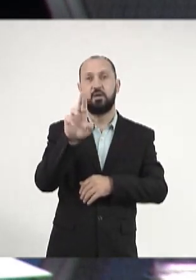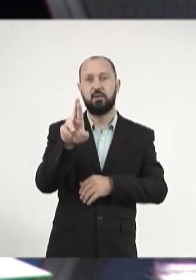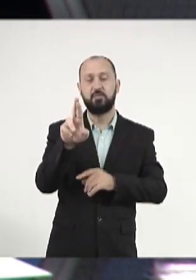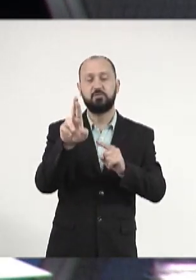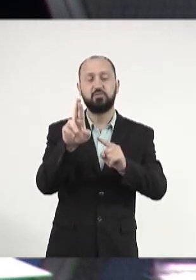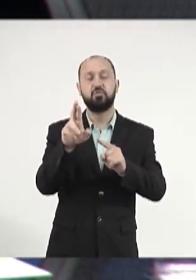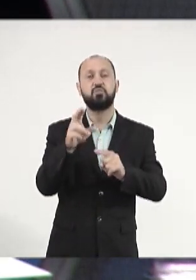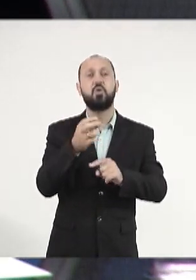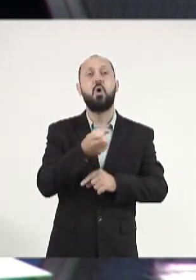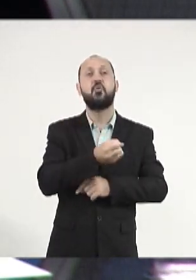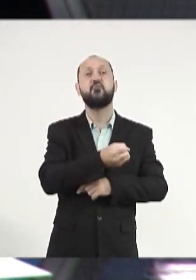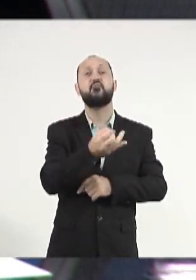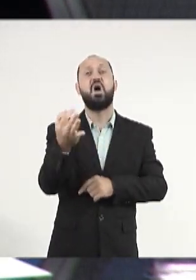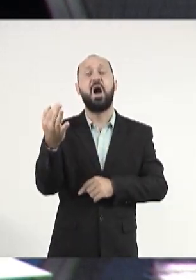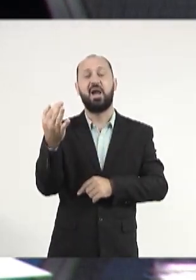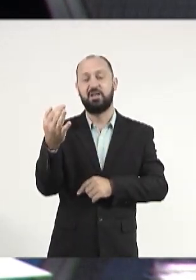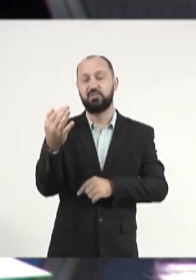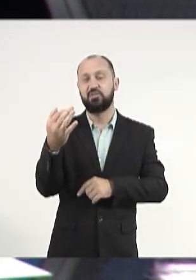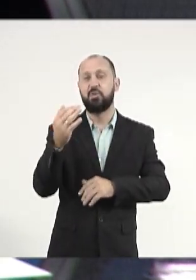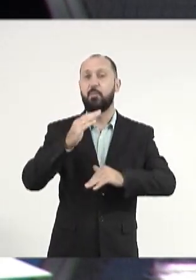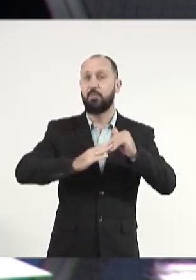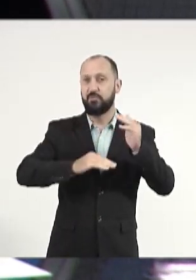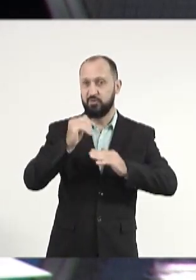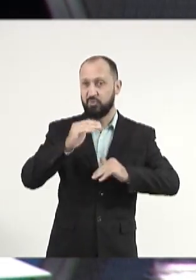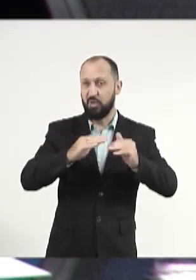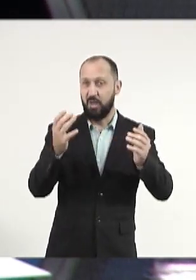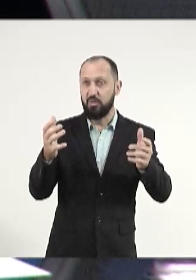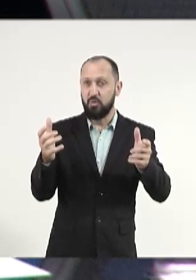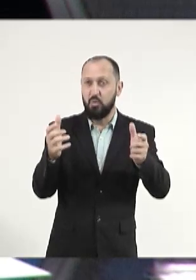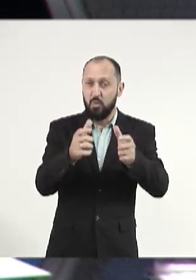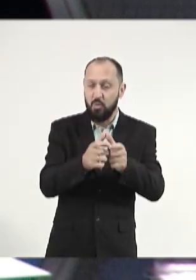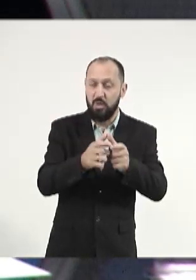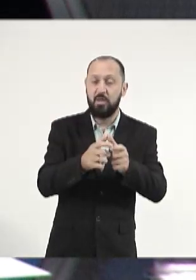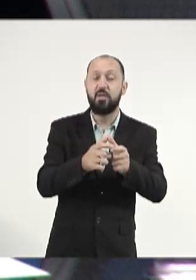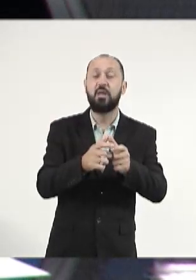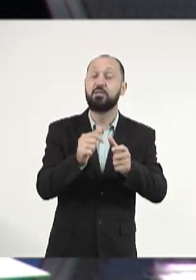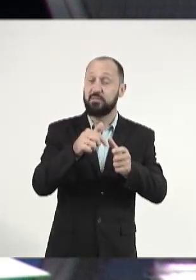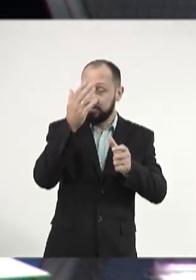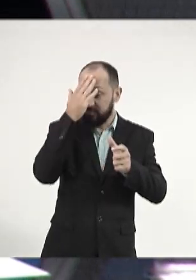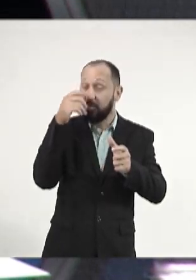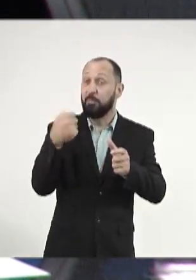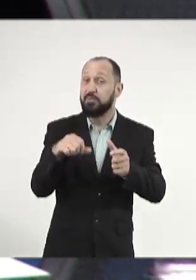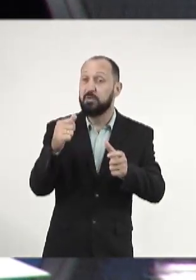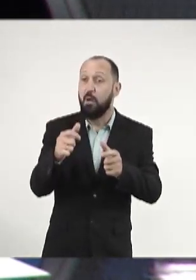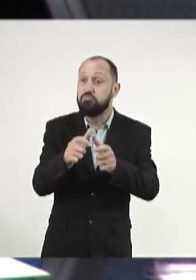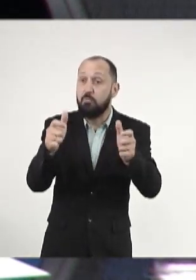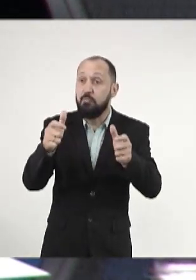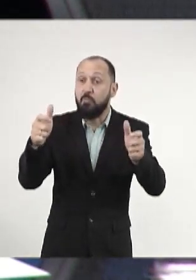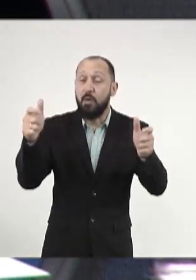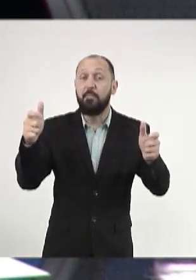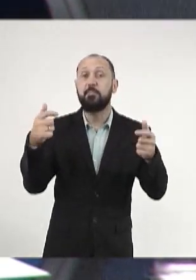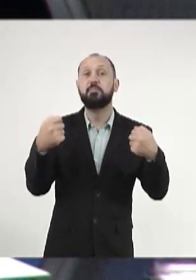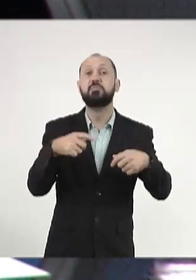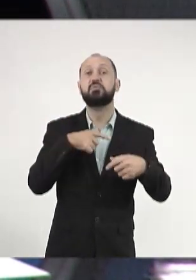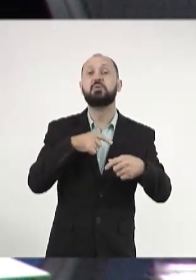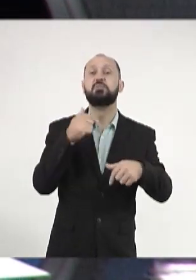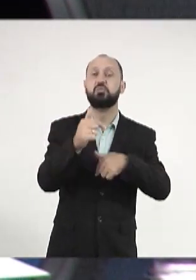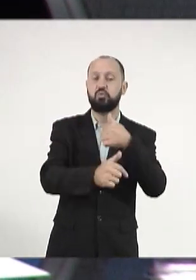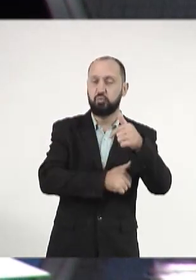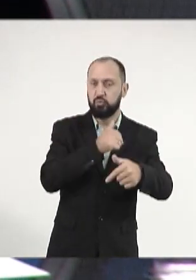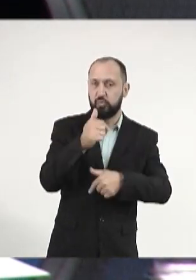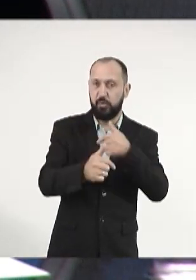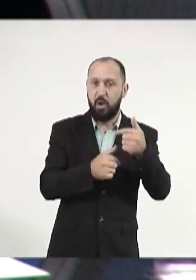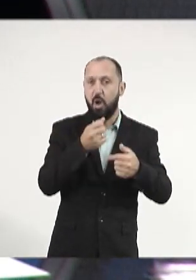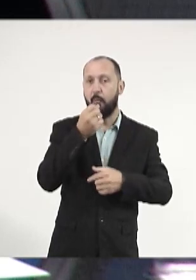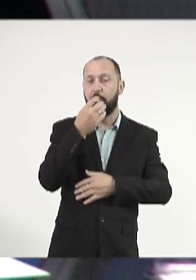um quadro de funcionário que precisa avançar, que precisa ter mais técnicos, tem